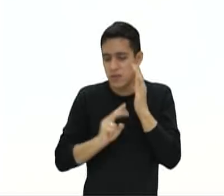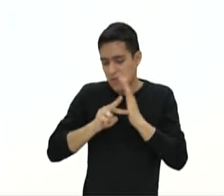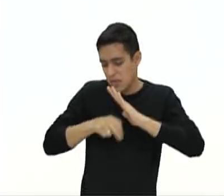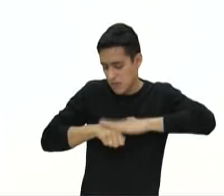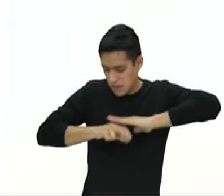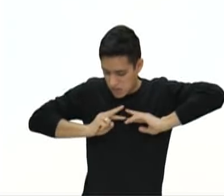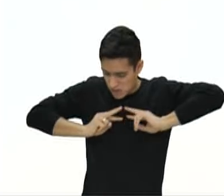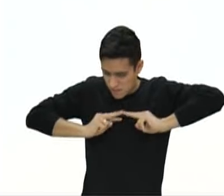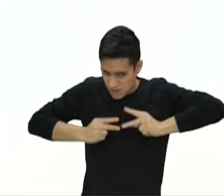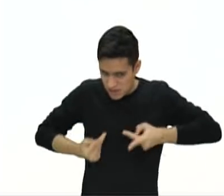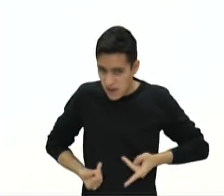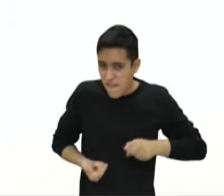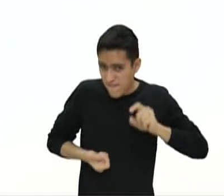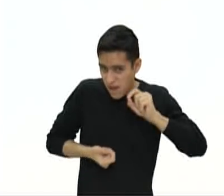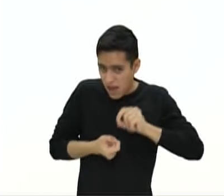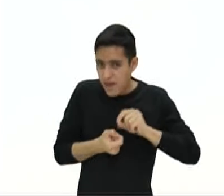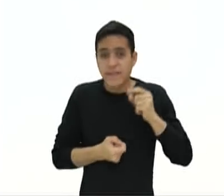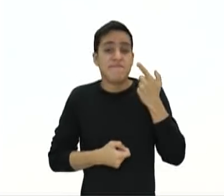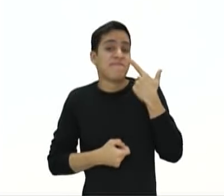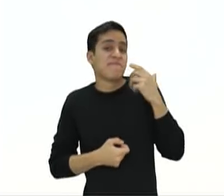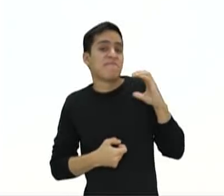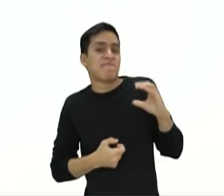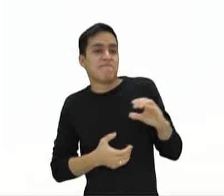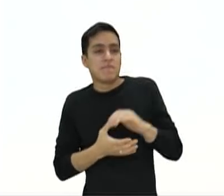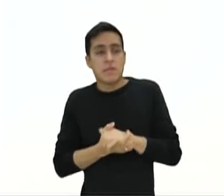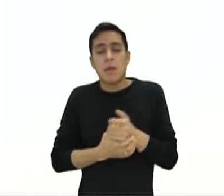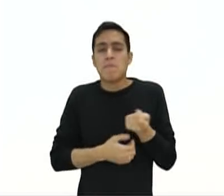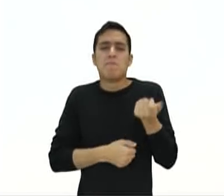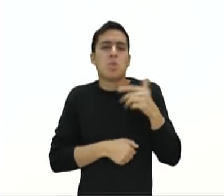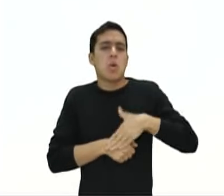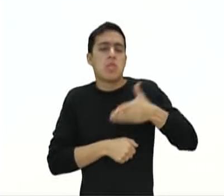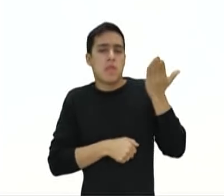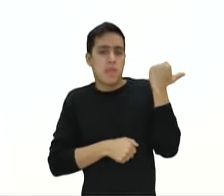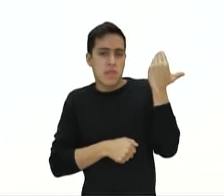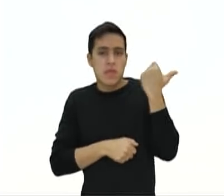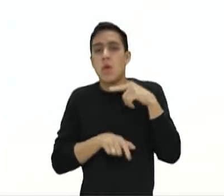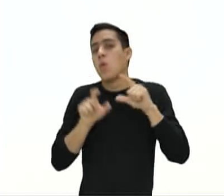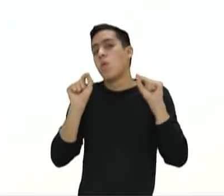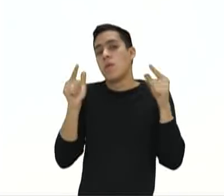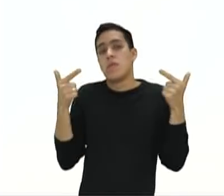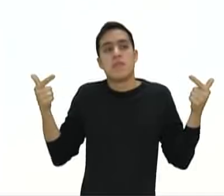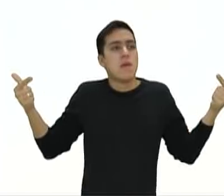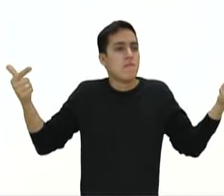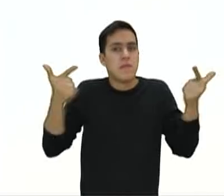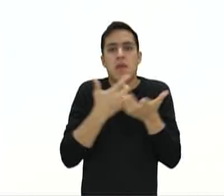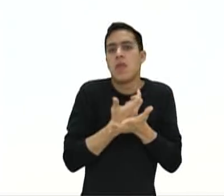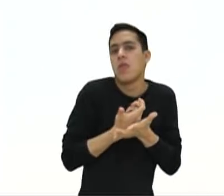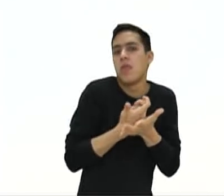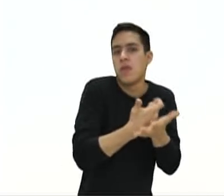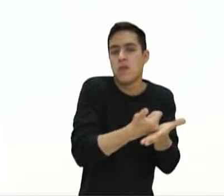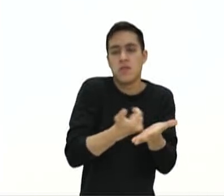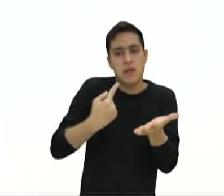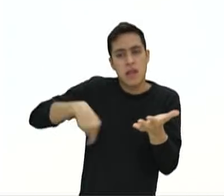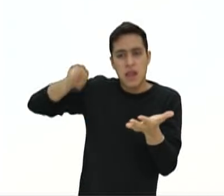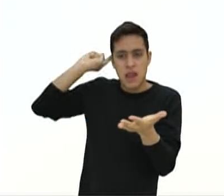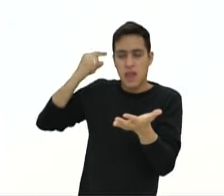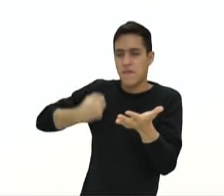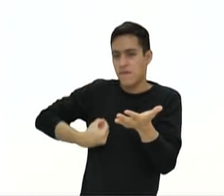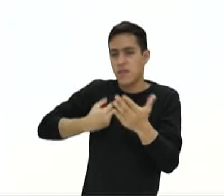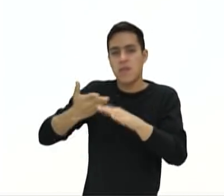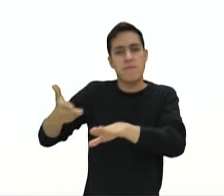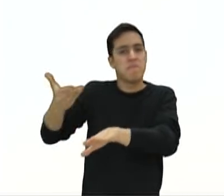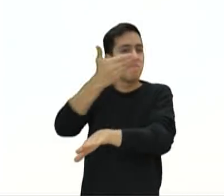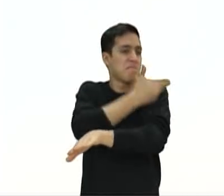humano, lembrem disso. Letra C, recente, não havendo registros de sua existência em épocas